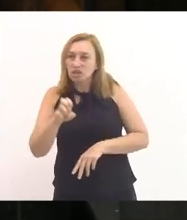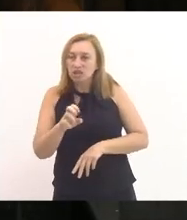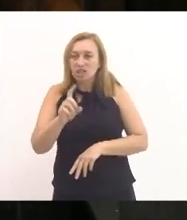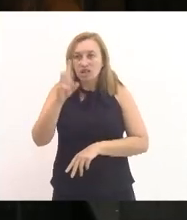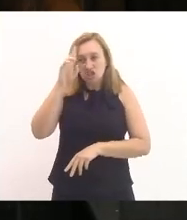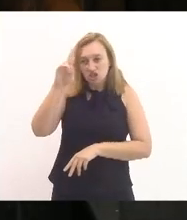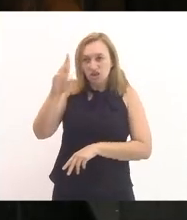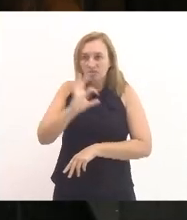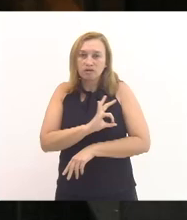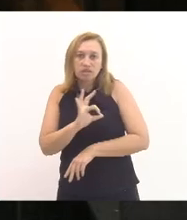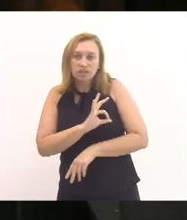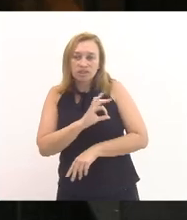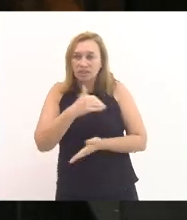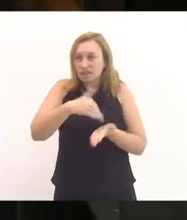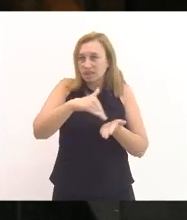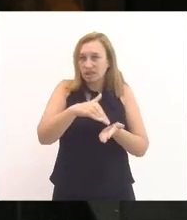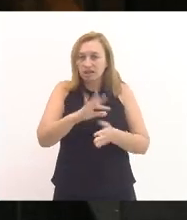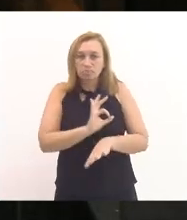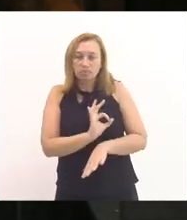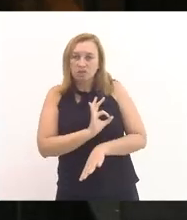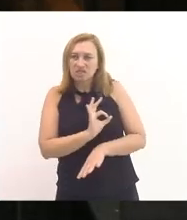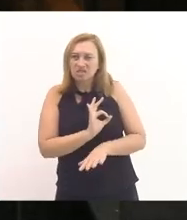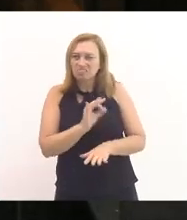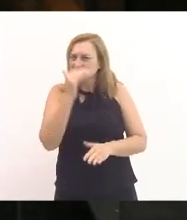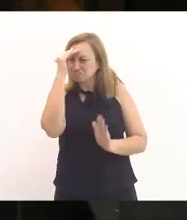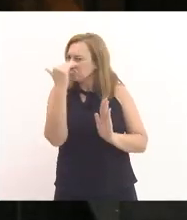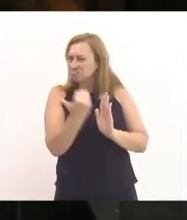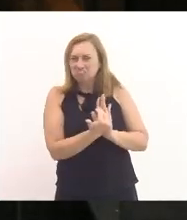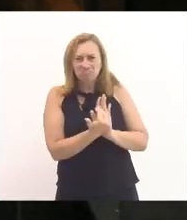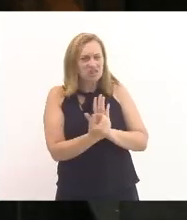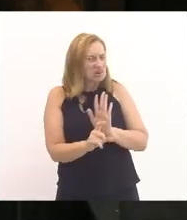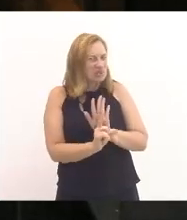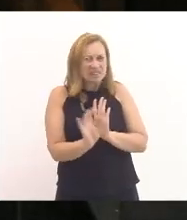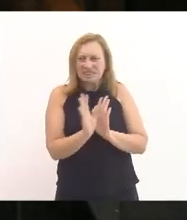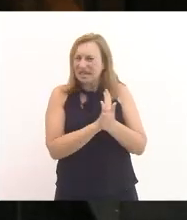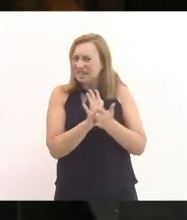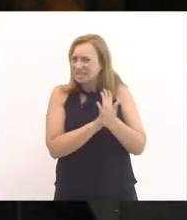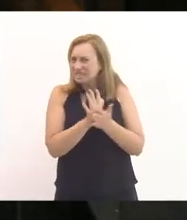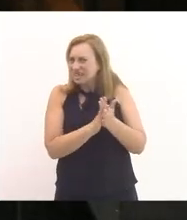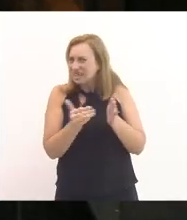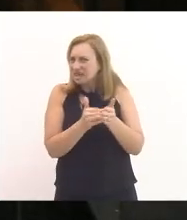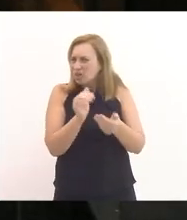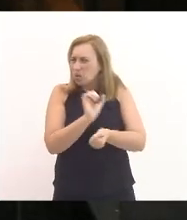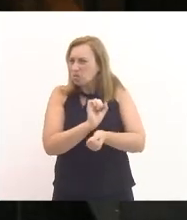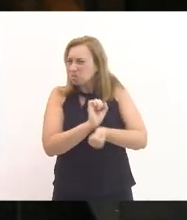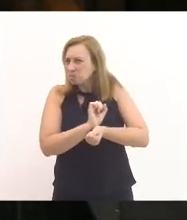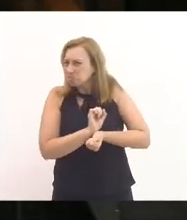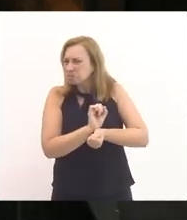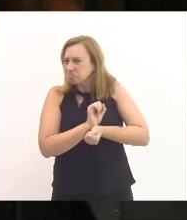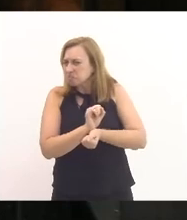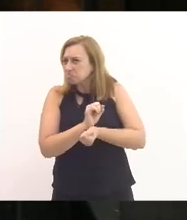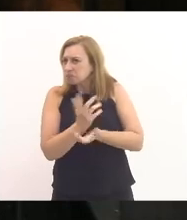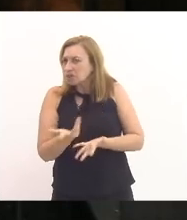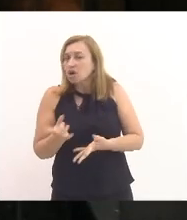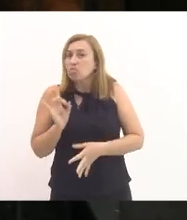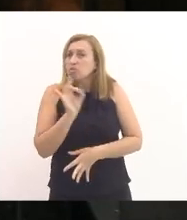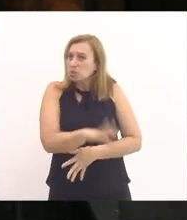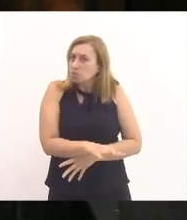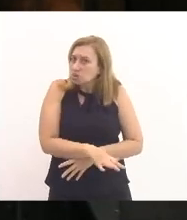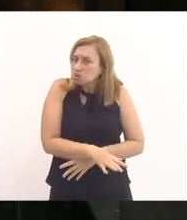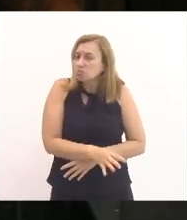seja chefe de polícia Secretaria de polícia ninguém compra nem e até hoje estamos esperando e por último